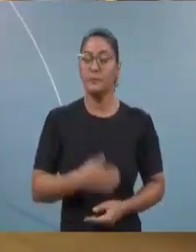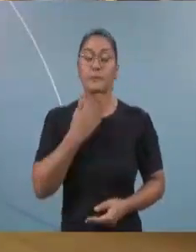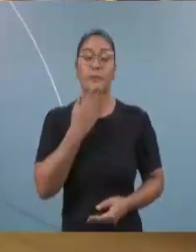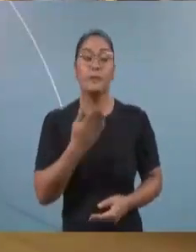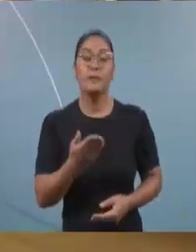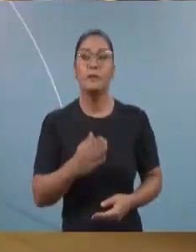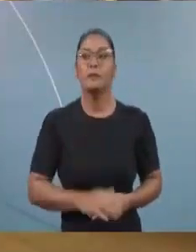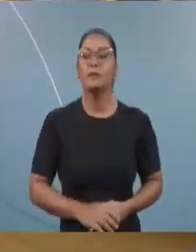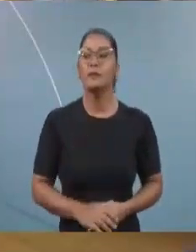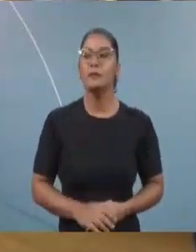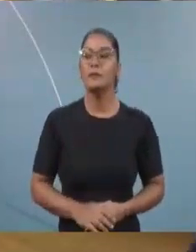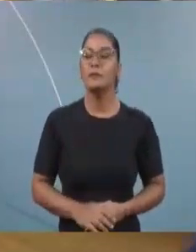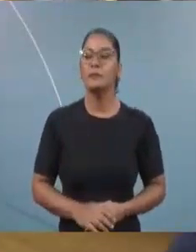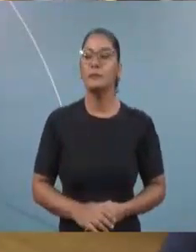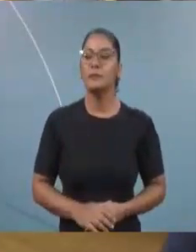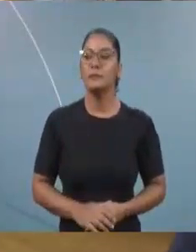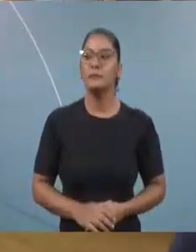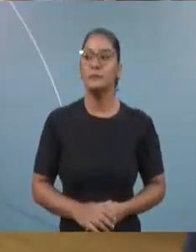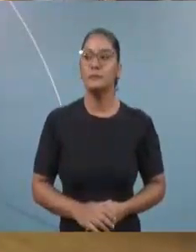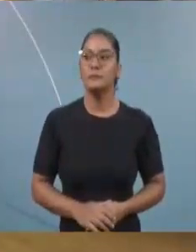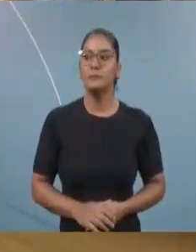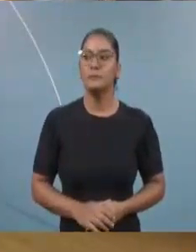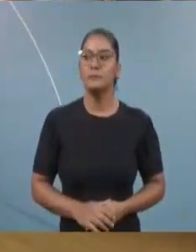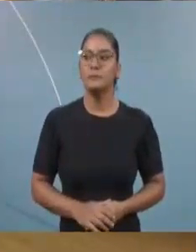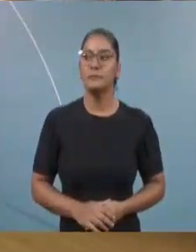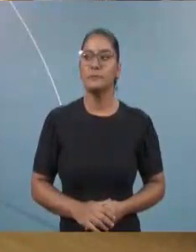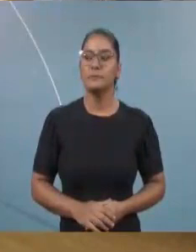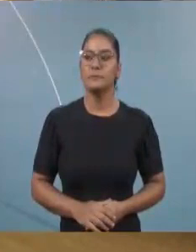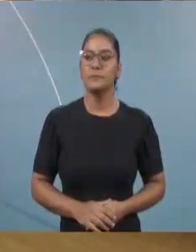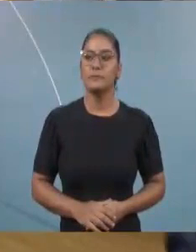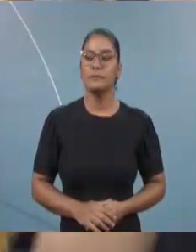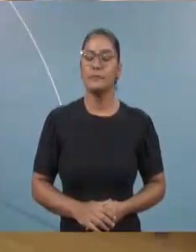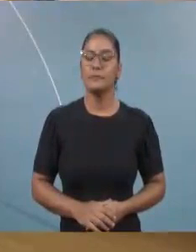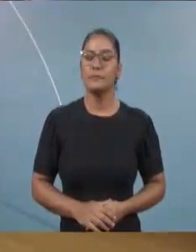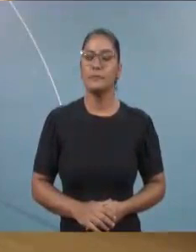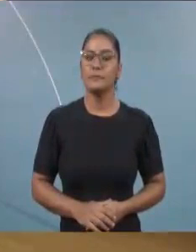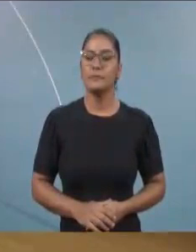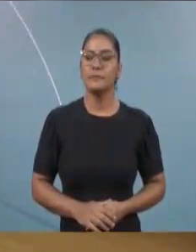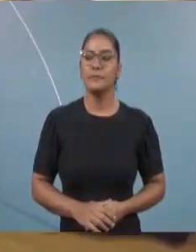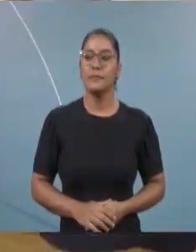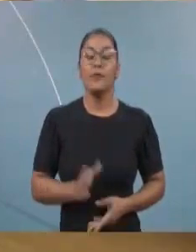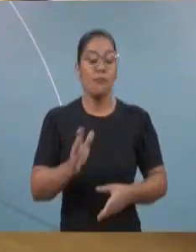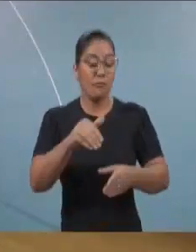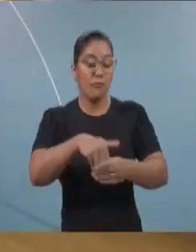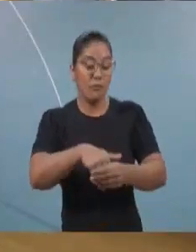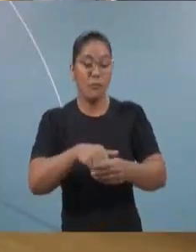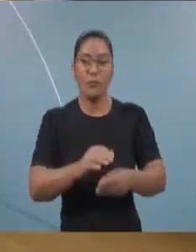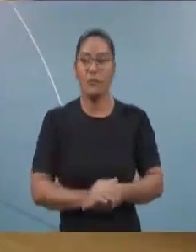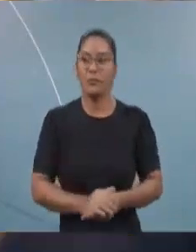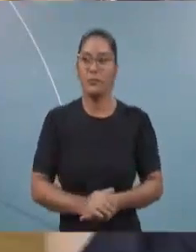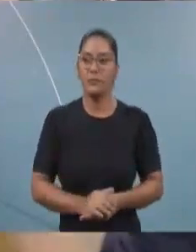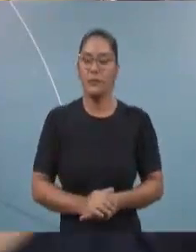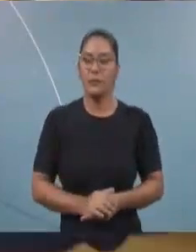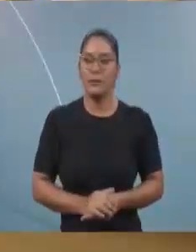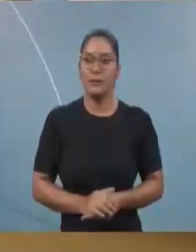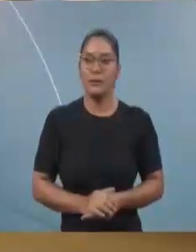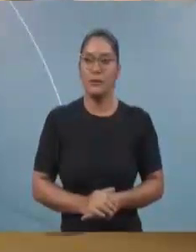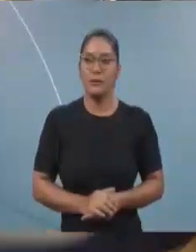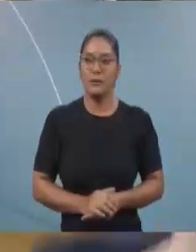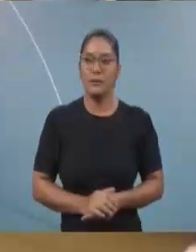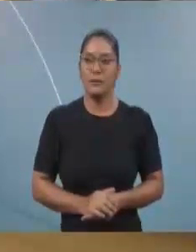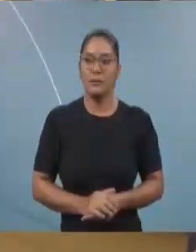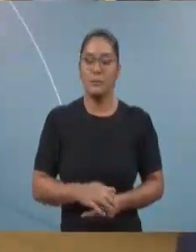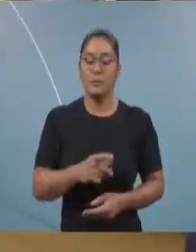colegas que a gente se possível a gente eh bote como preferência